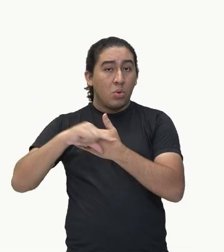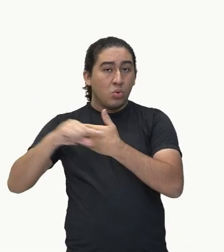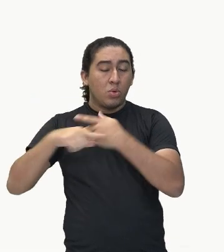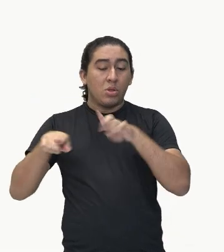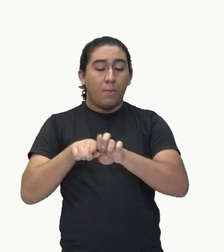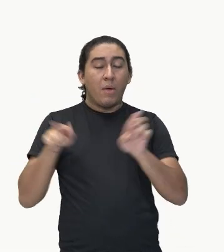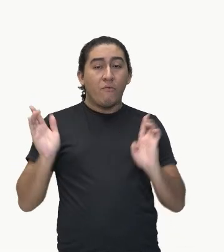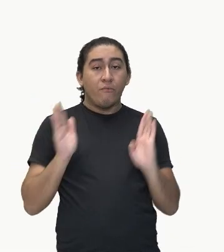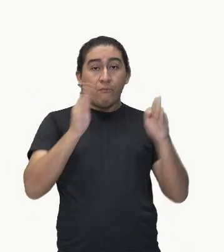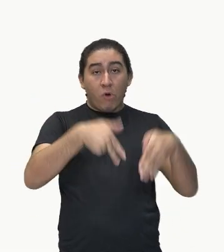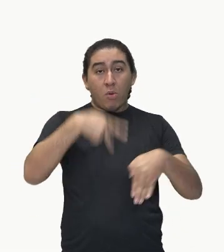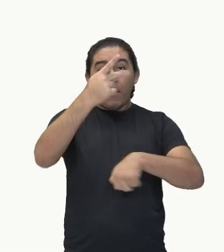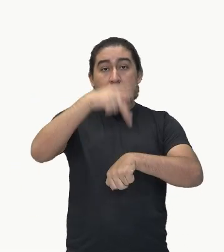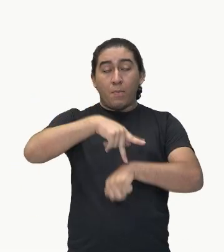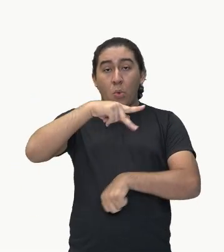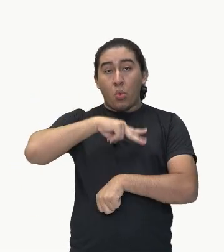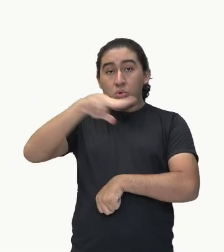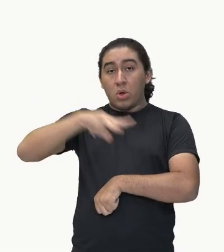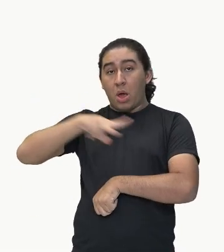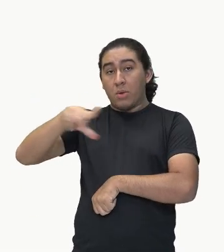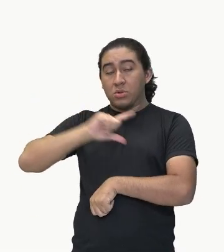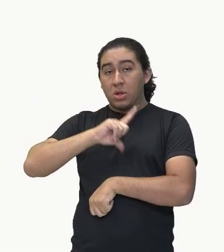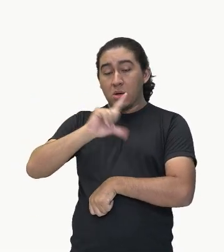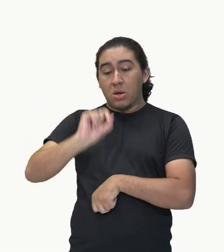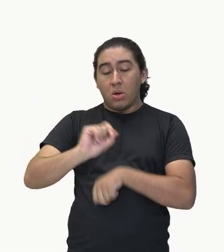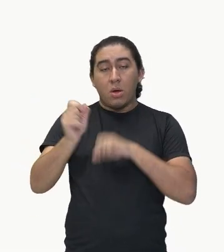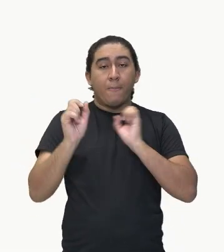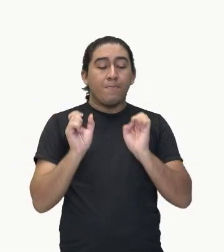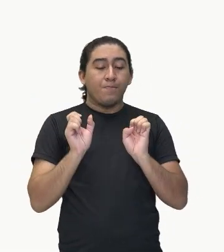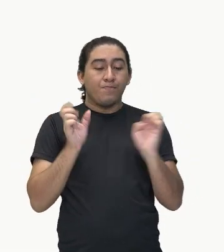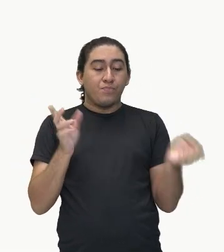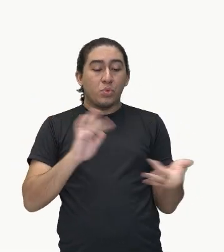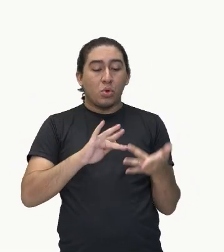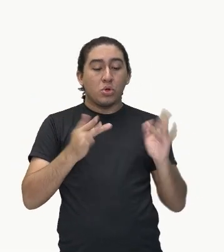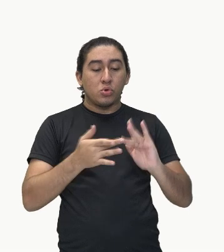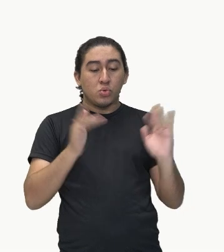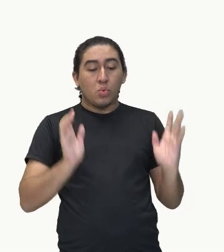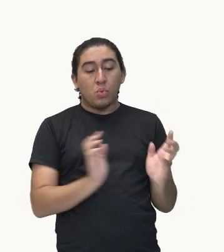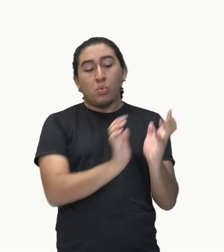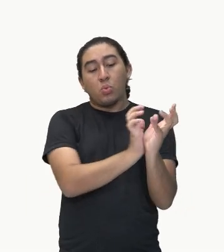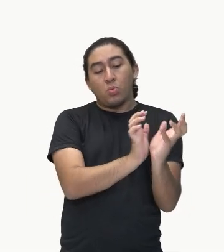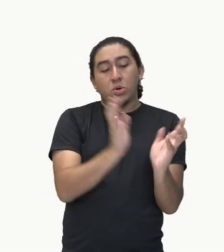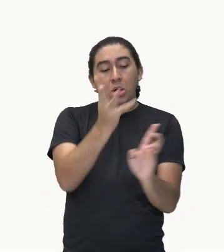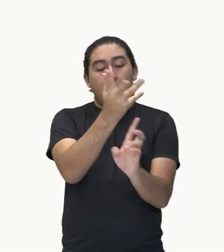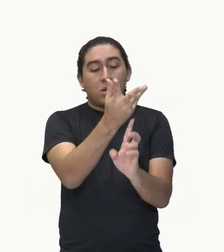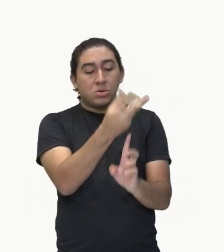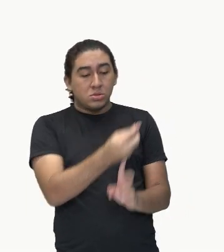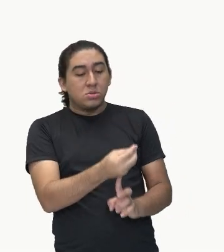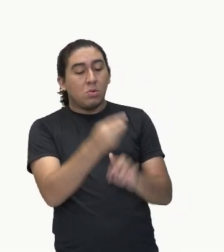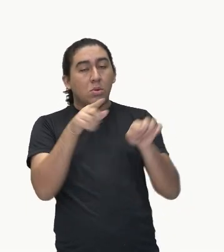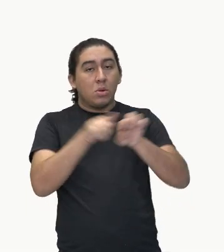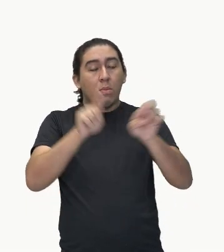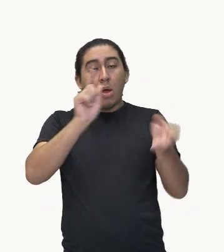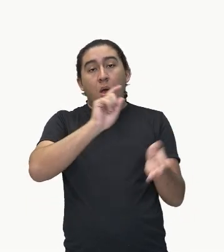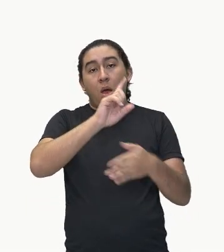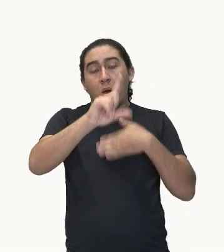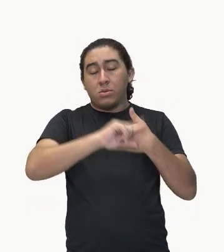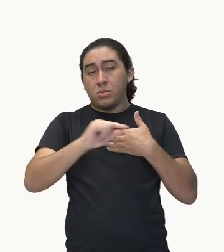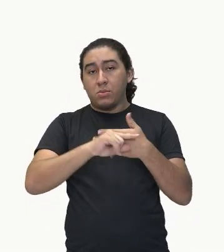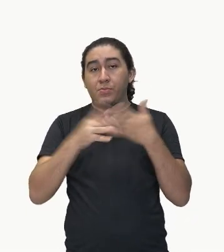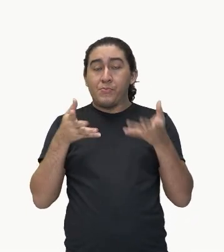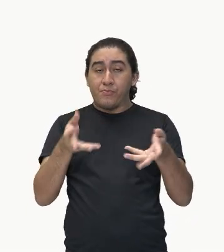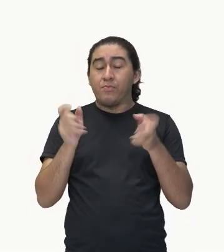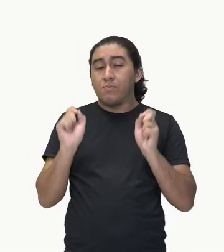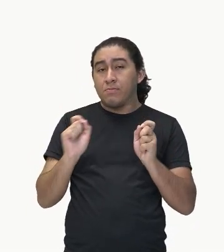Portugal, vai estar nesse contexto aí de um grupo, né, de artistas, de escritores que querem